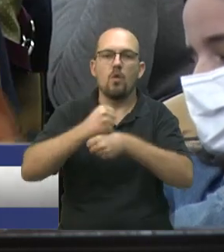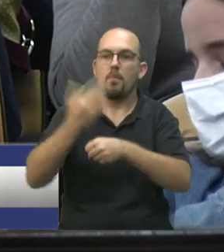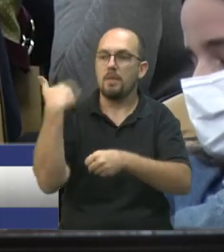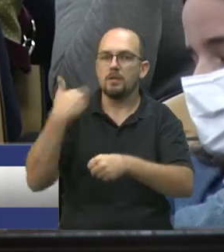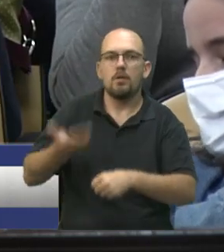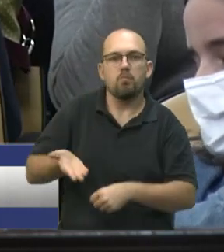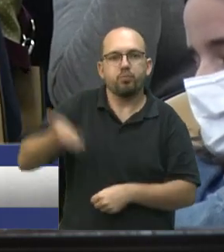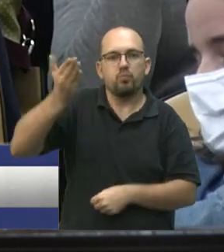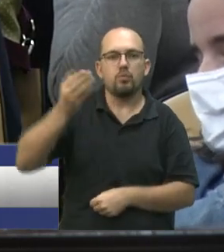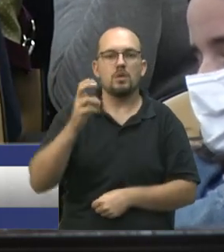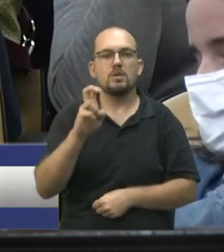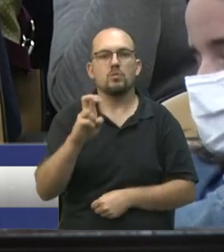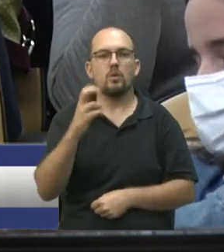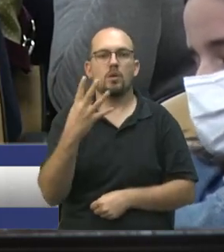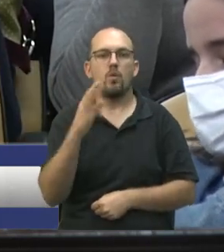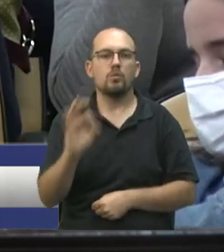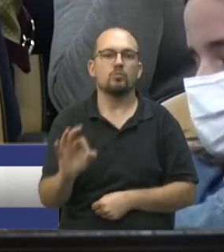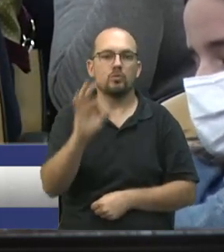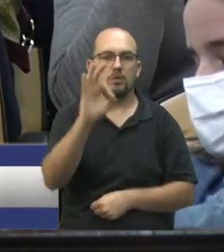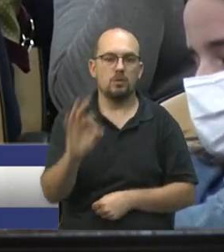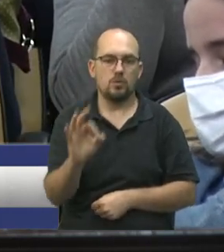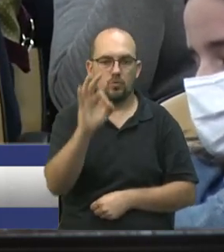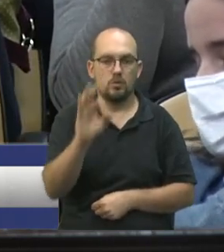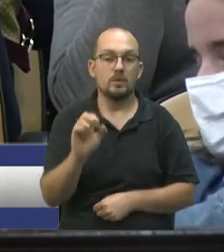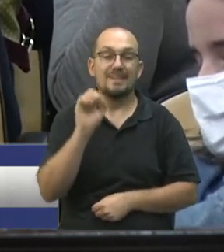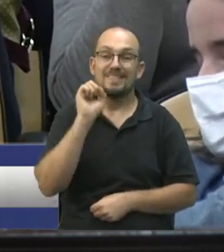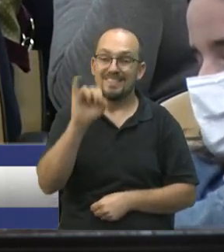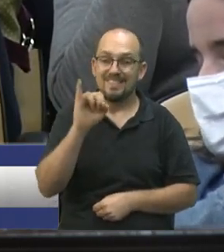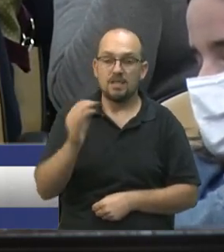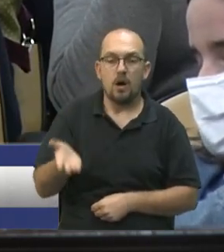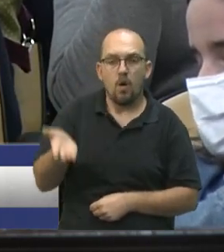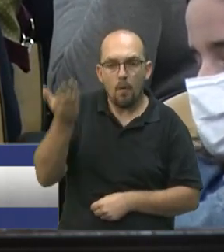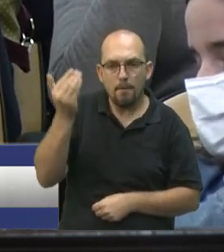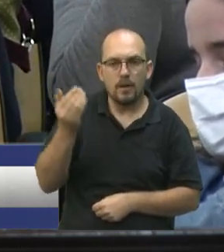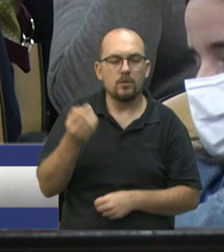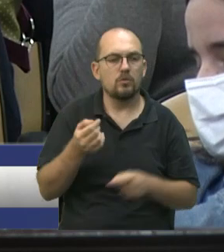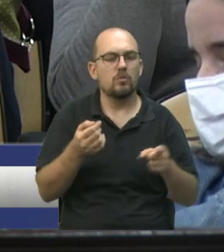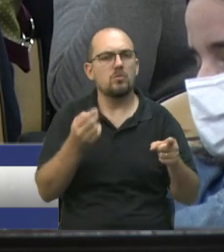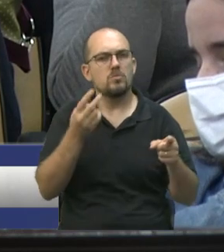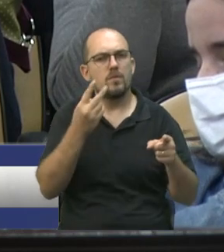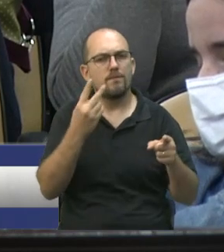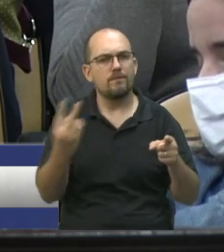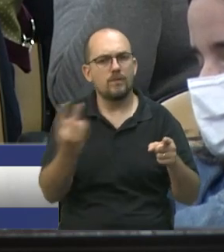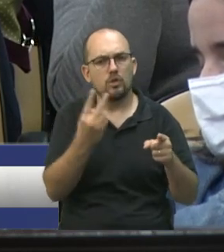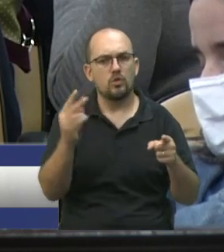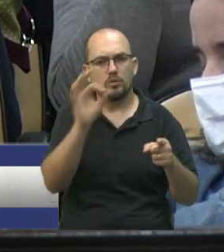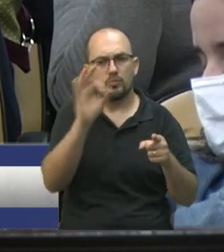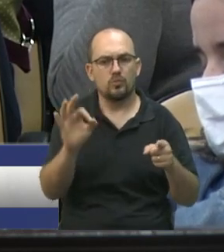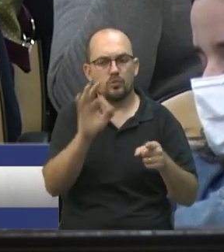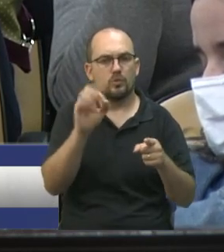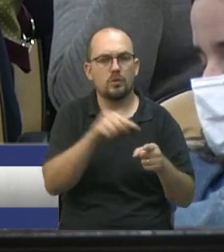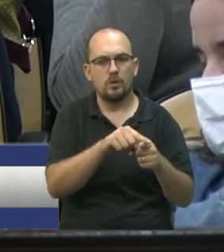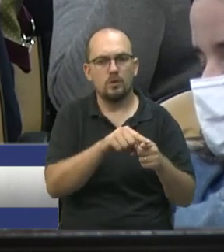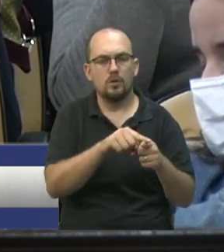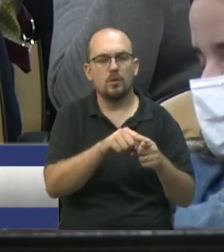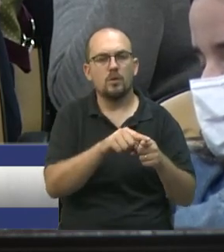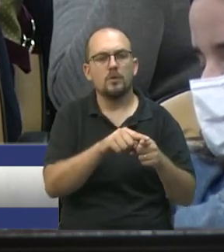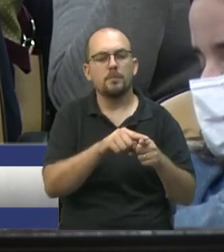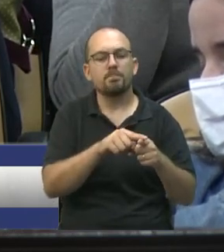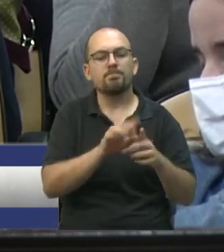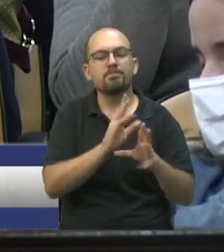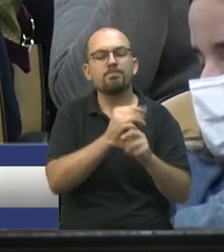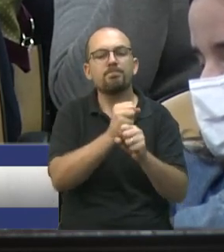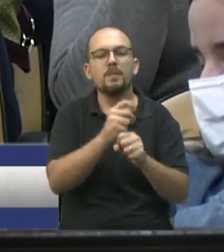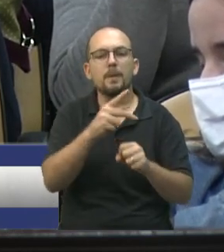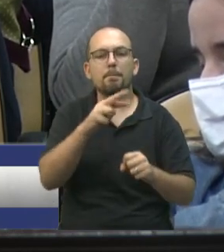garantir 54%, e se o aumento está na ordem de 22% da previsão